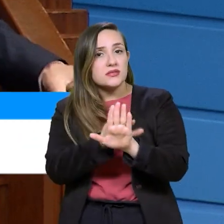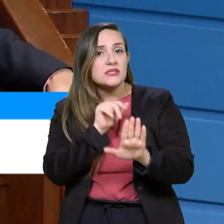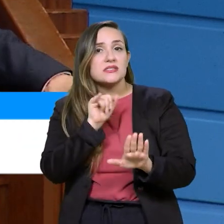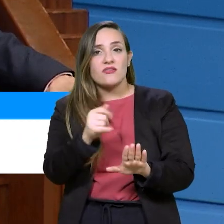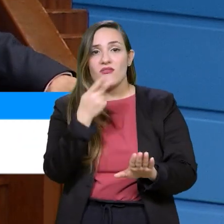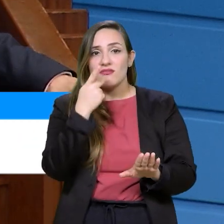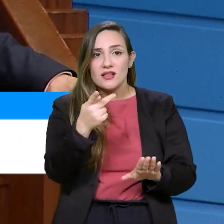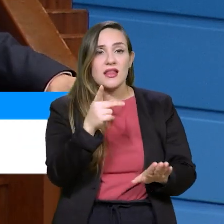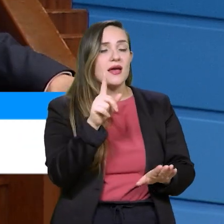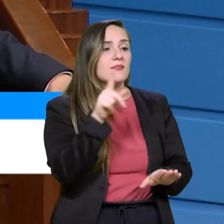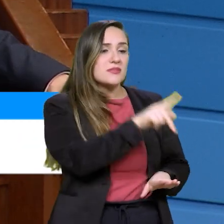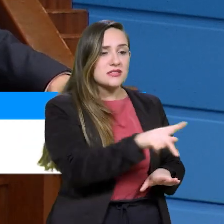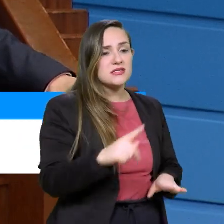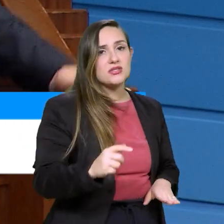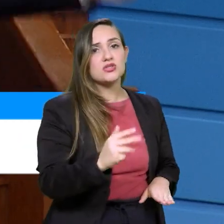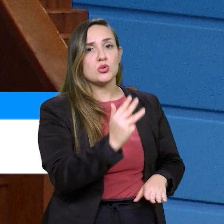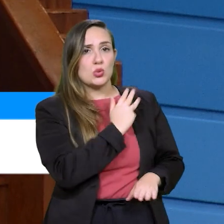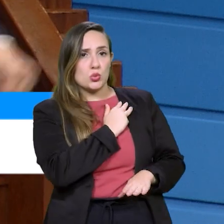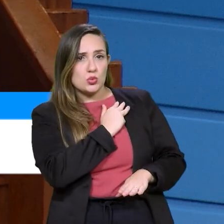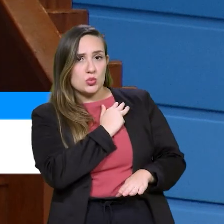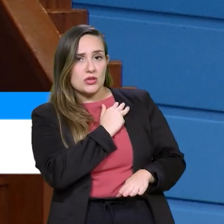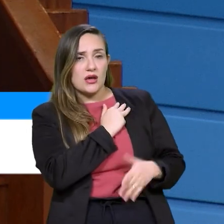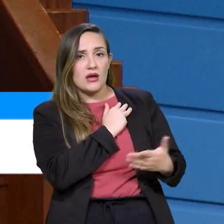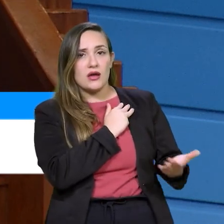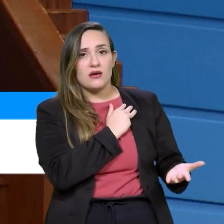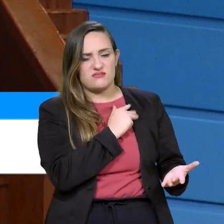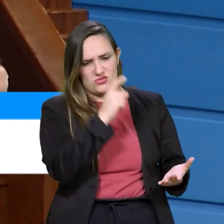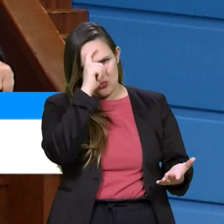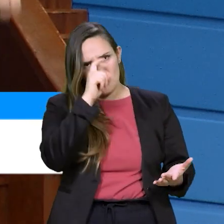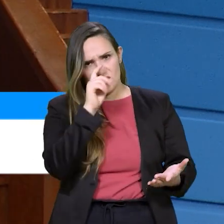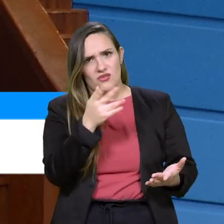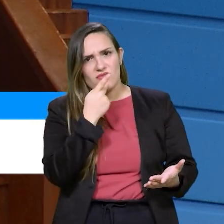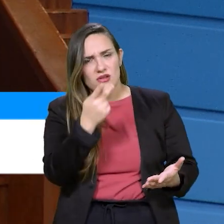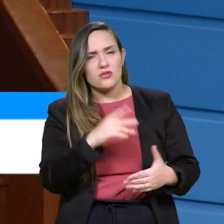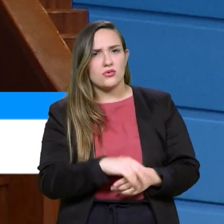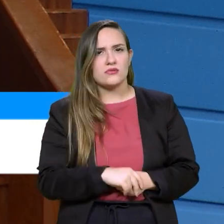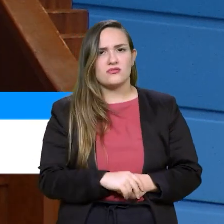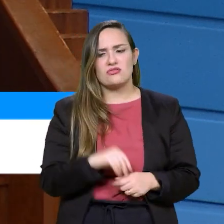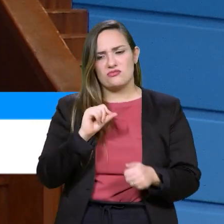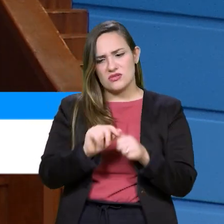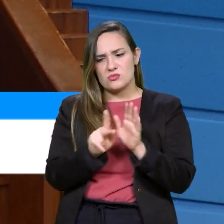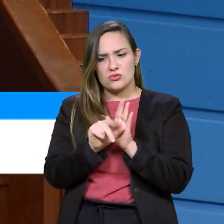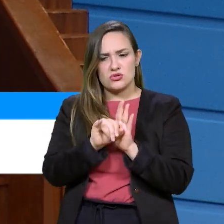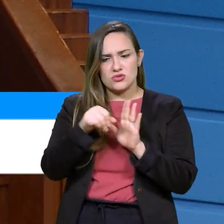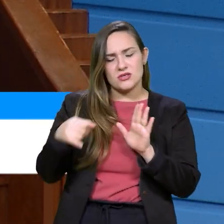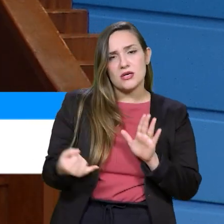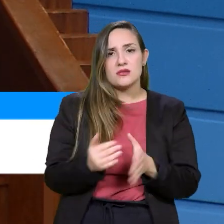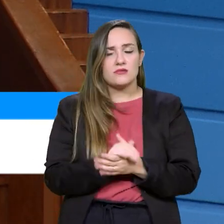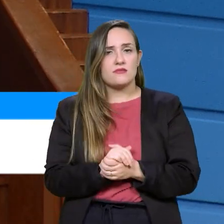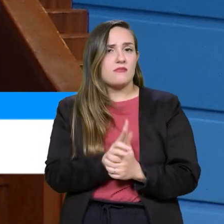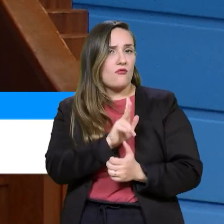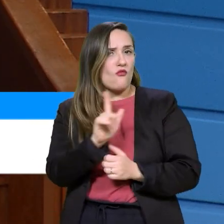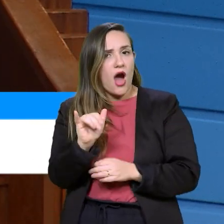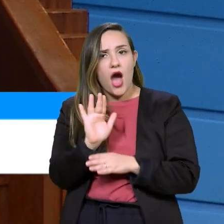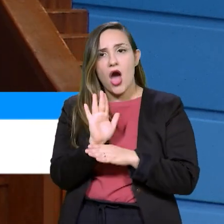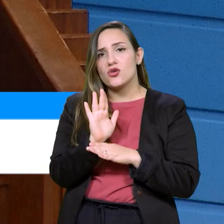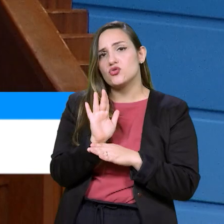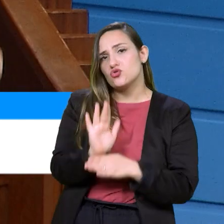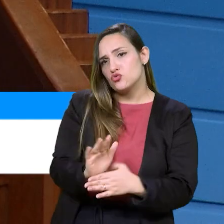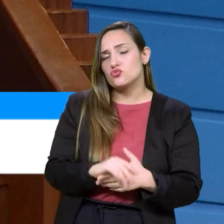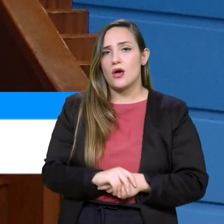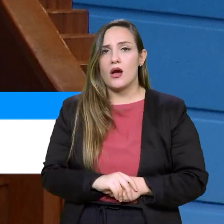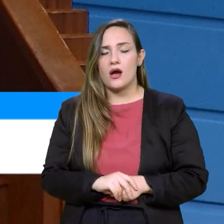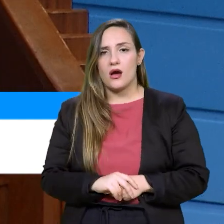ser doutrinação ideológica se falar que o presidente Lula, como disse o Zeca aqui, está fazendo um